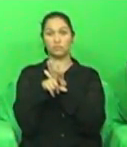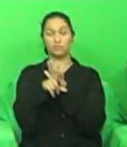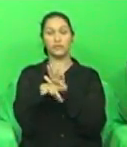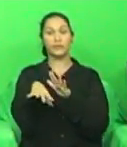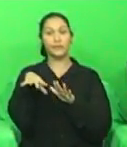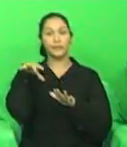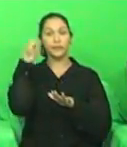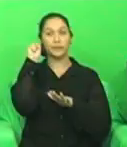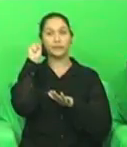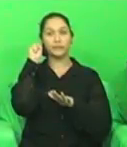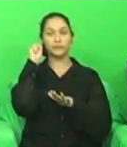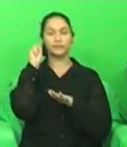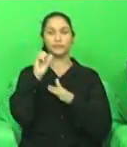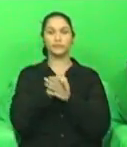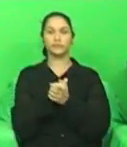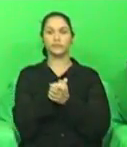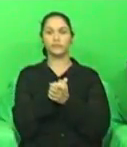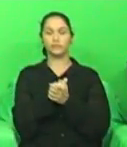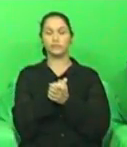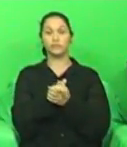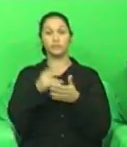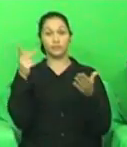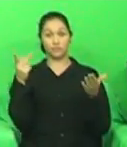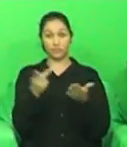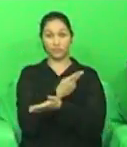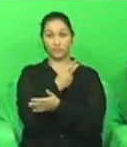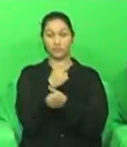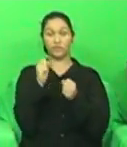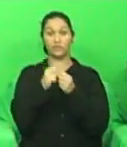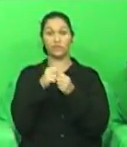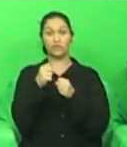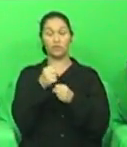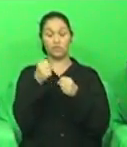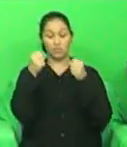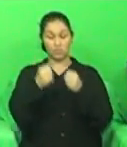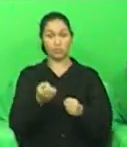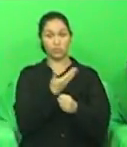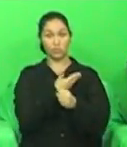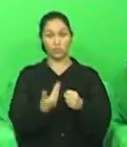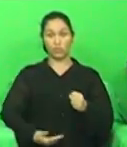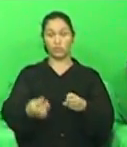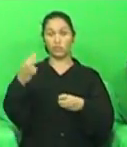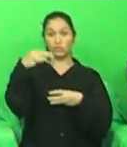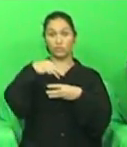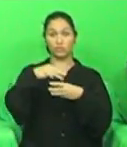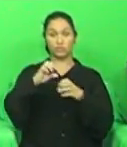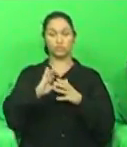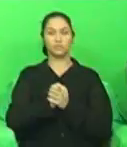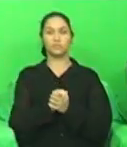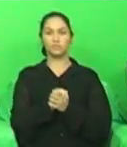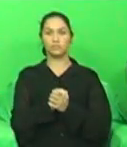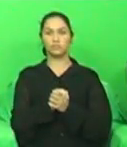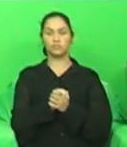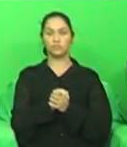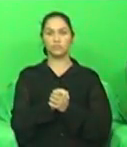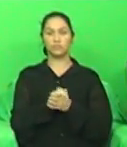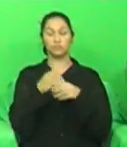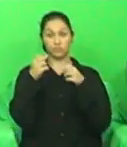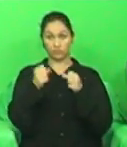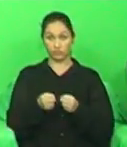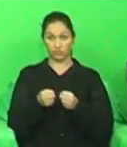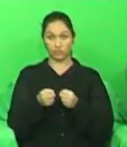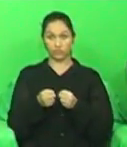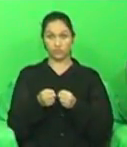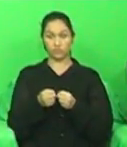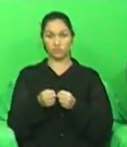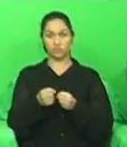fazendo com que o poder público municipal e aí todas as esferas que o compõem posso ter